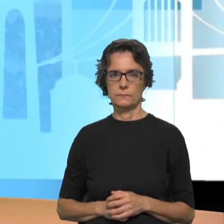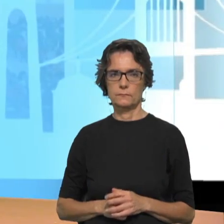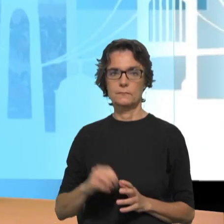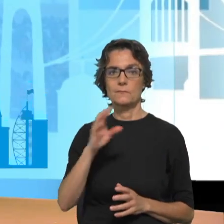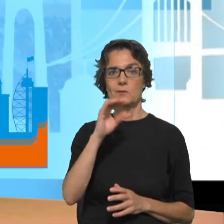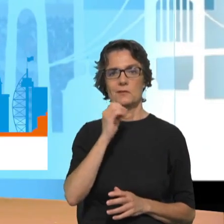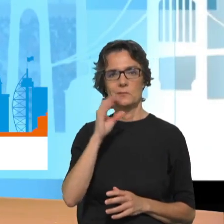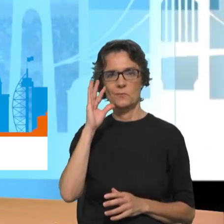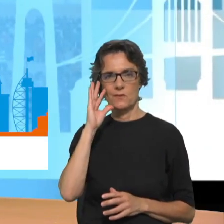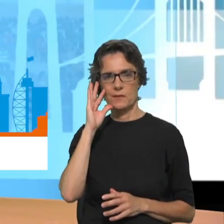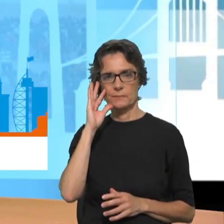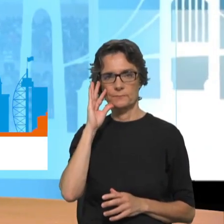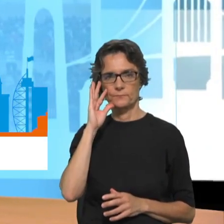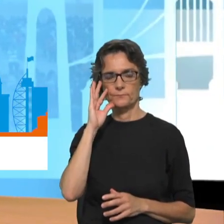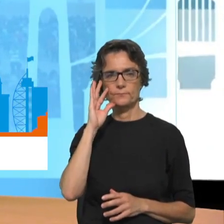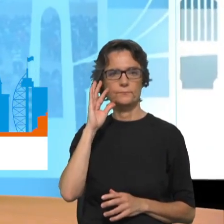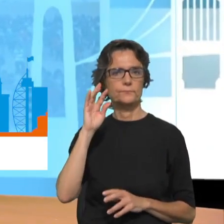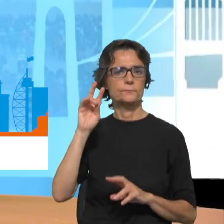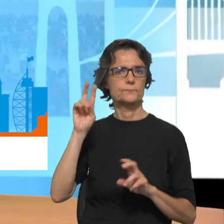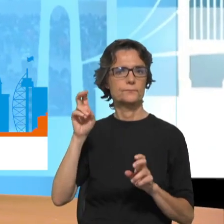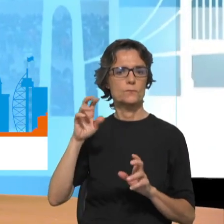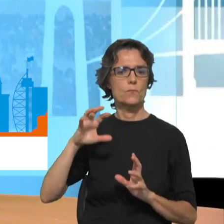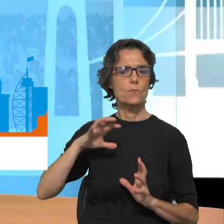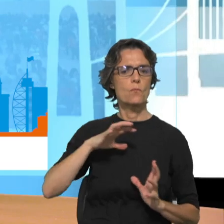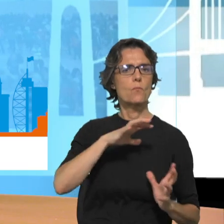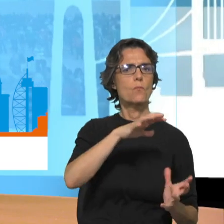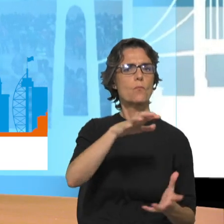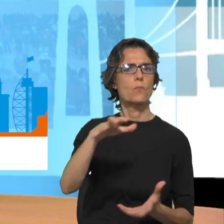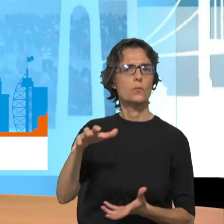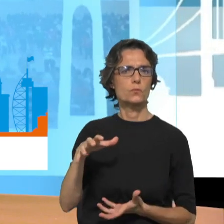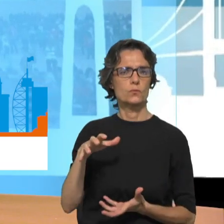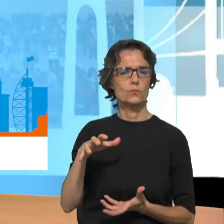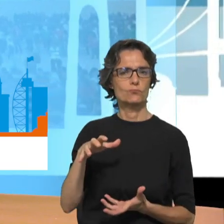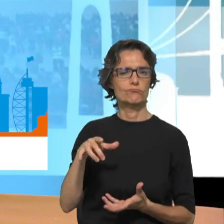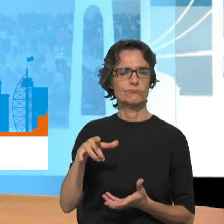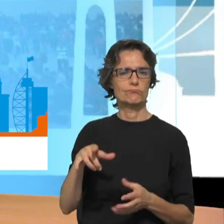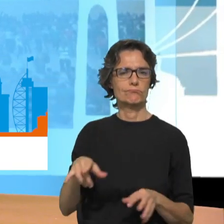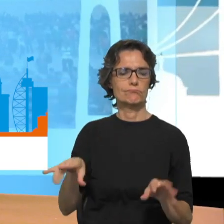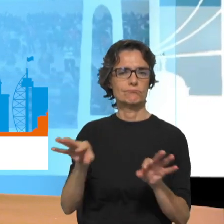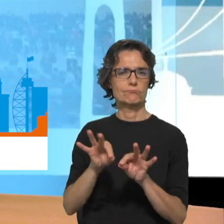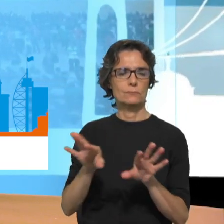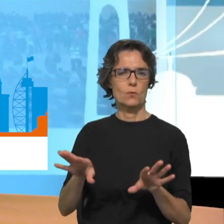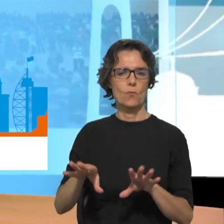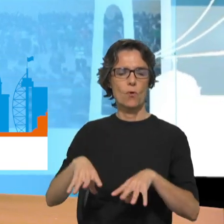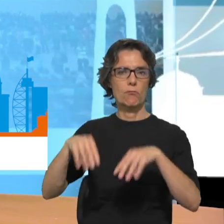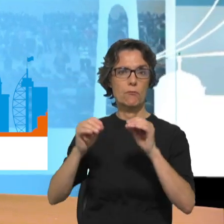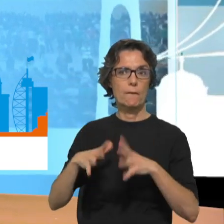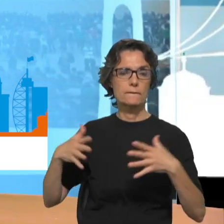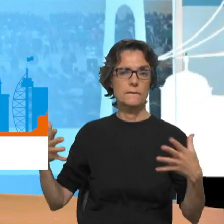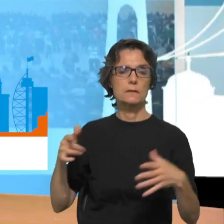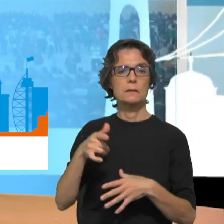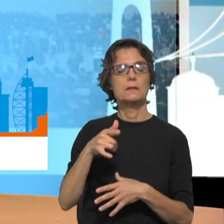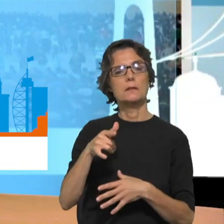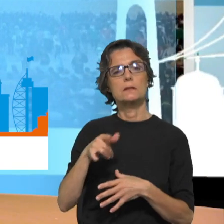Olá, muito boa tarde. Mundo, um grande templo. É nesse horizonte que é celebrado o centenário da morte de Santa Rafaela Maria, fundadora da